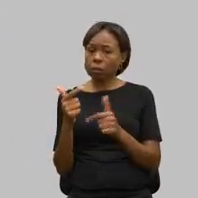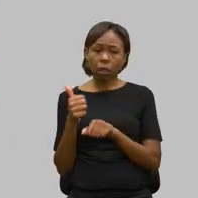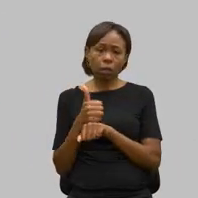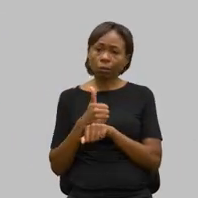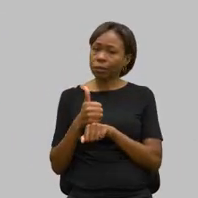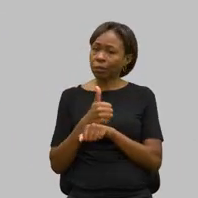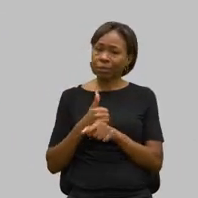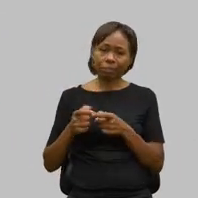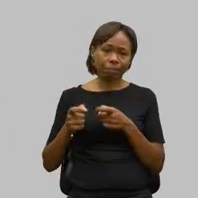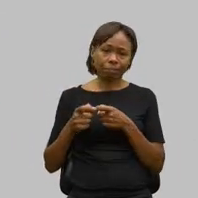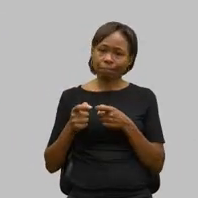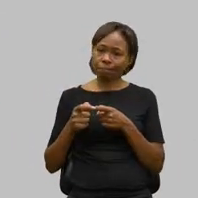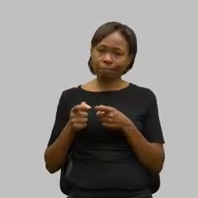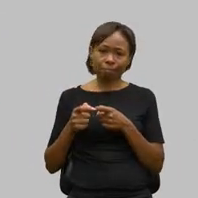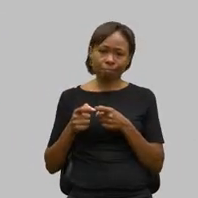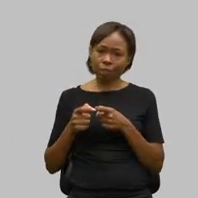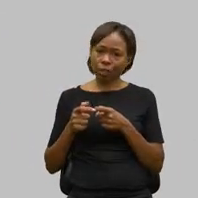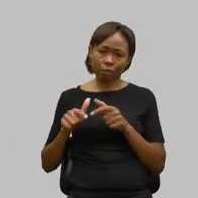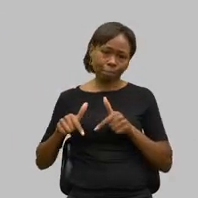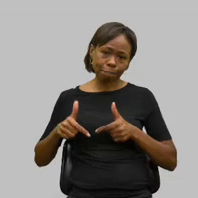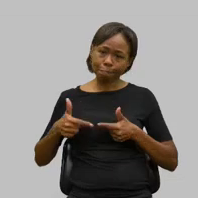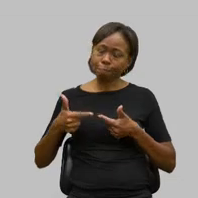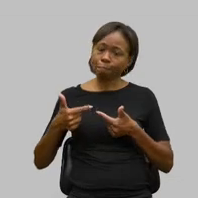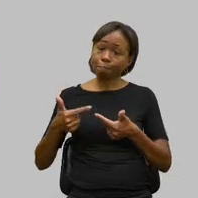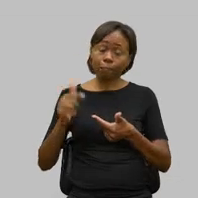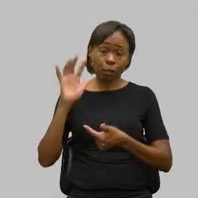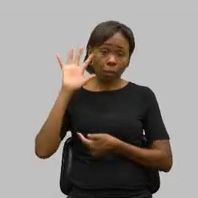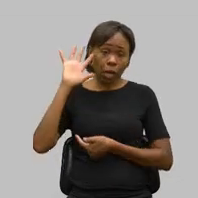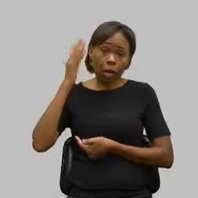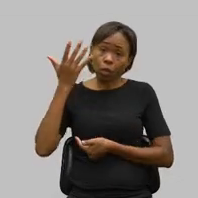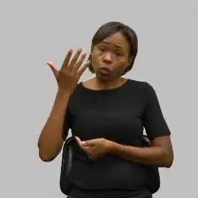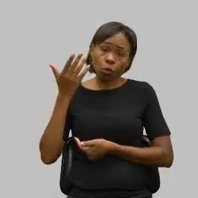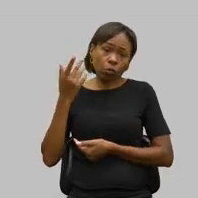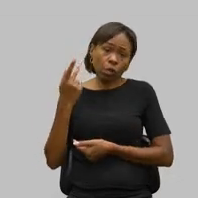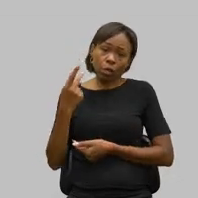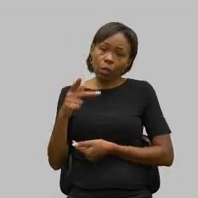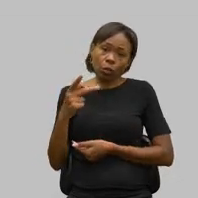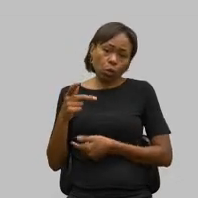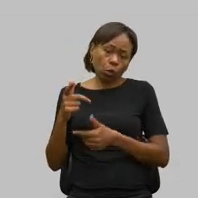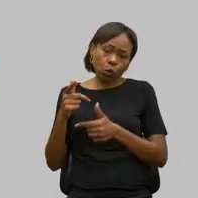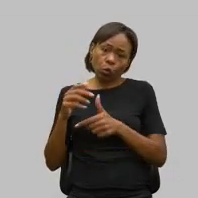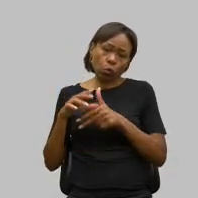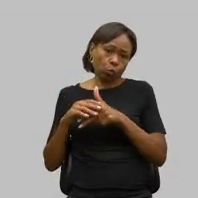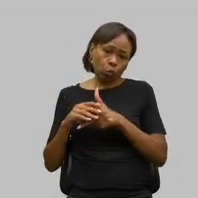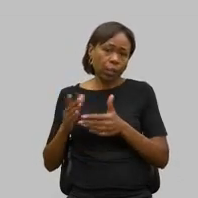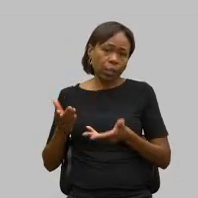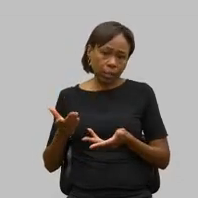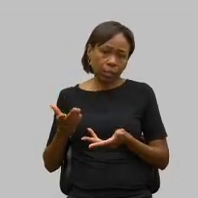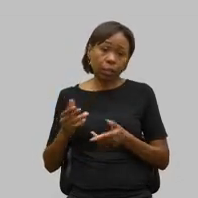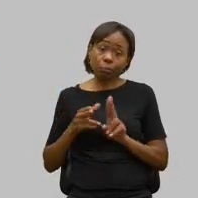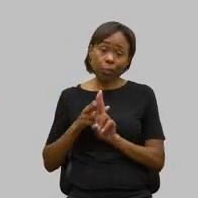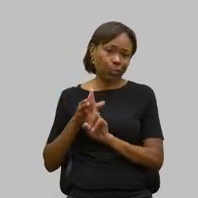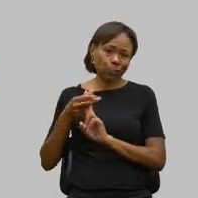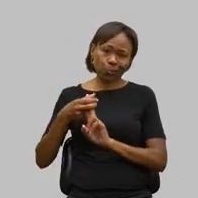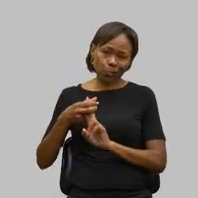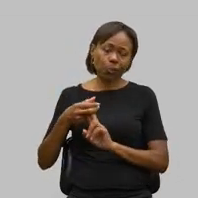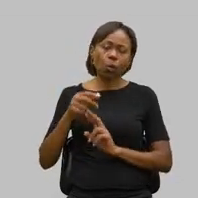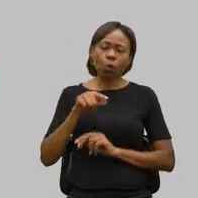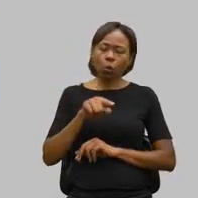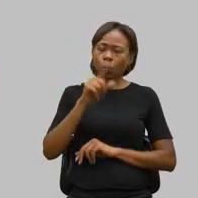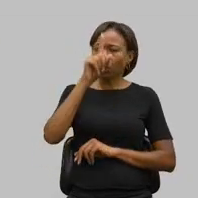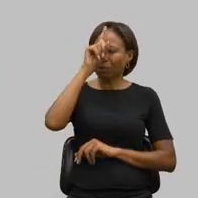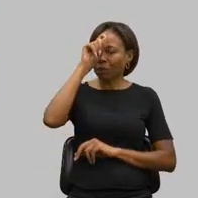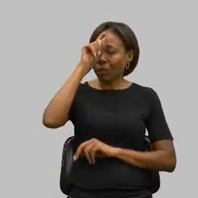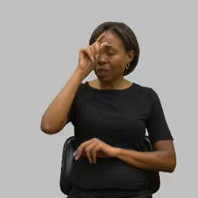médicos dedicados a resolver a situação dele pelo SUS. Os próprios hospitais daquela região, às vezes, não têm